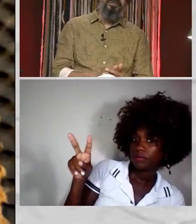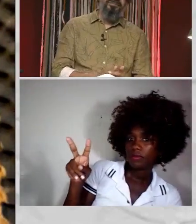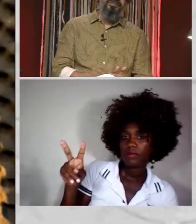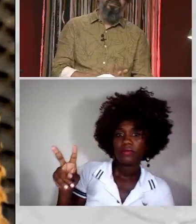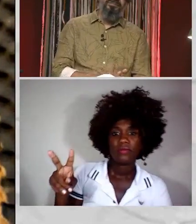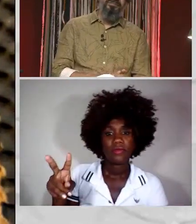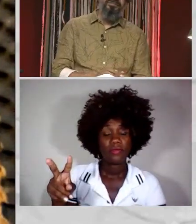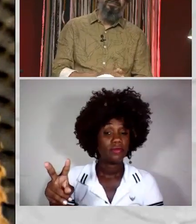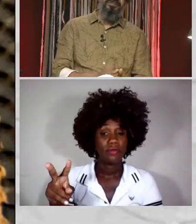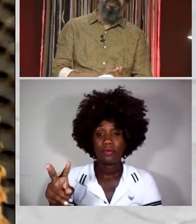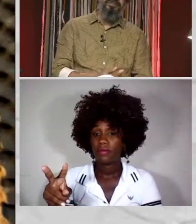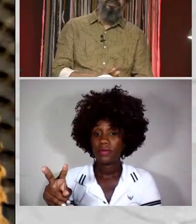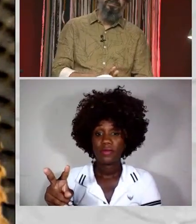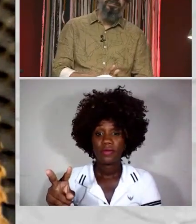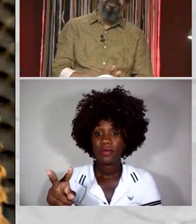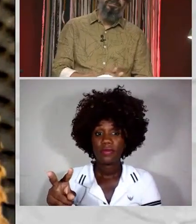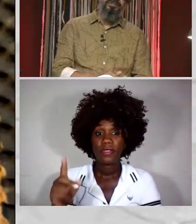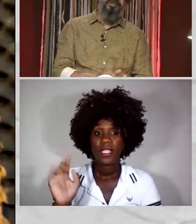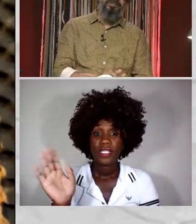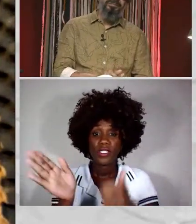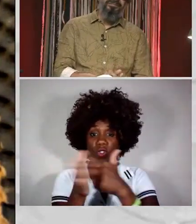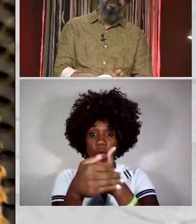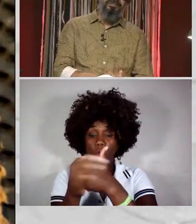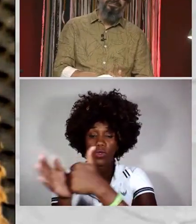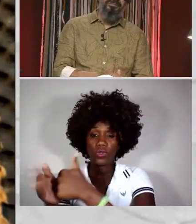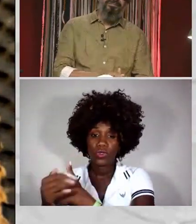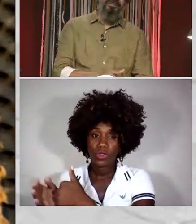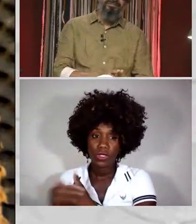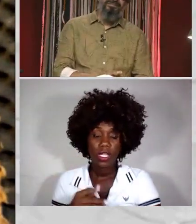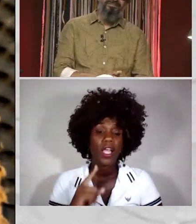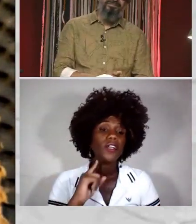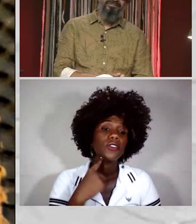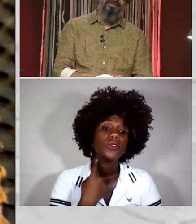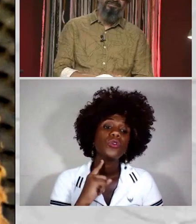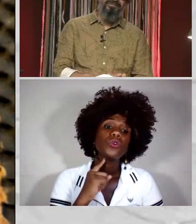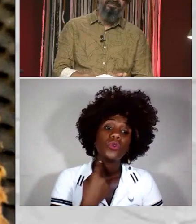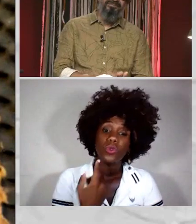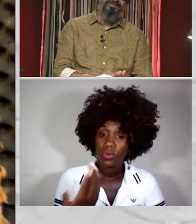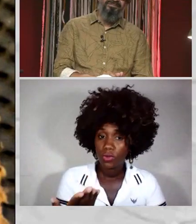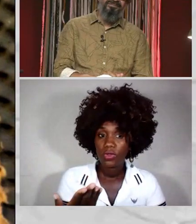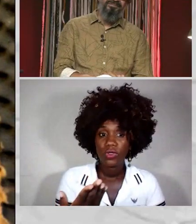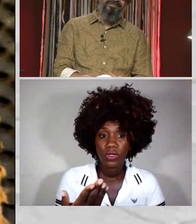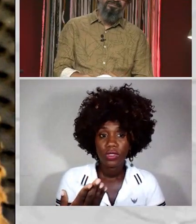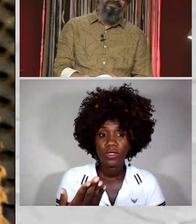cobertor que escondia essa sujeira